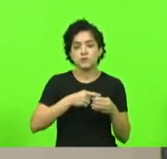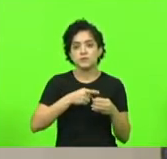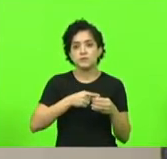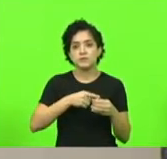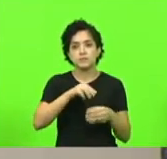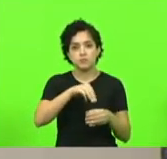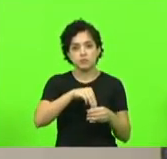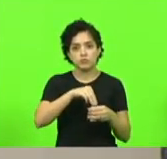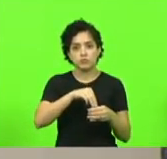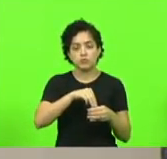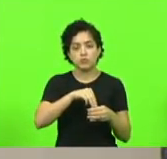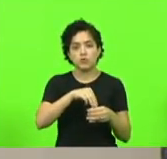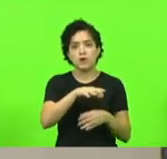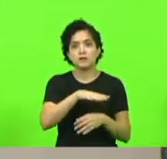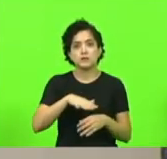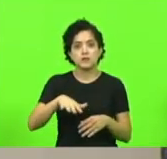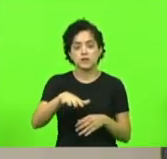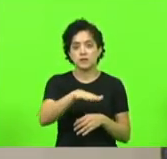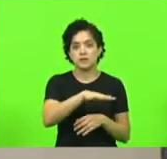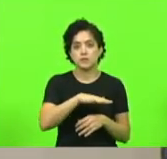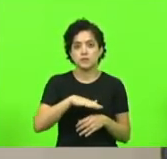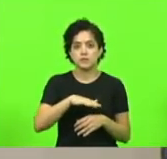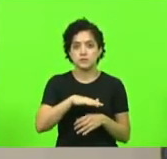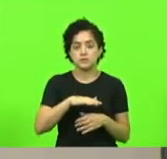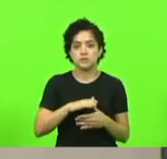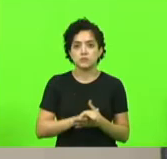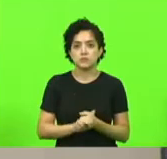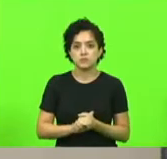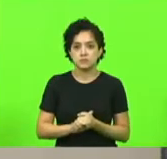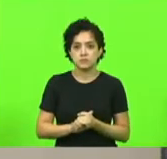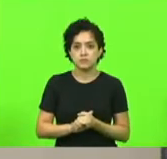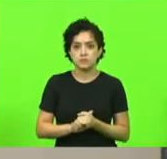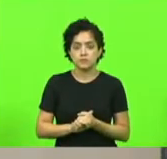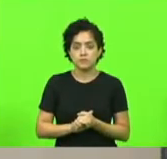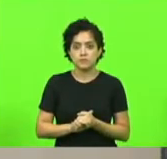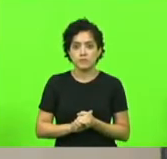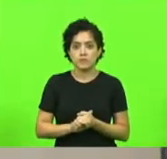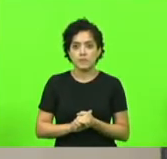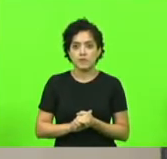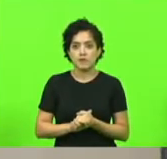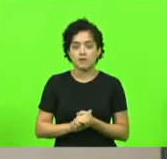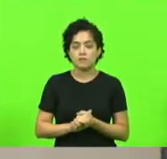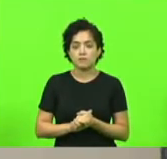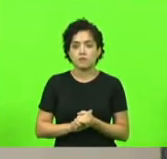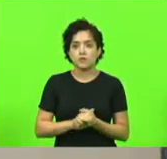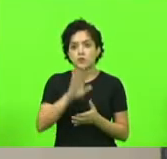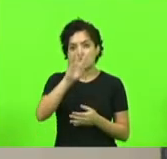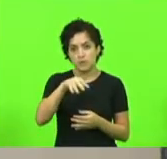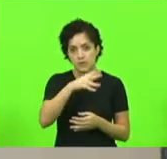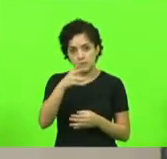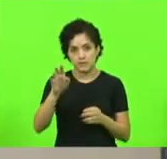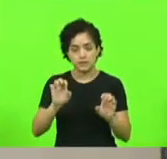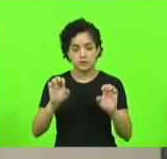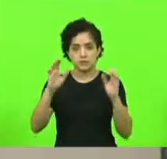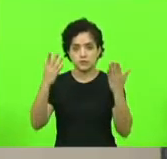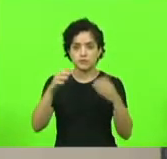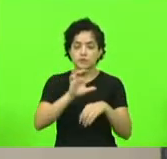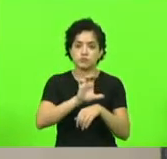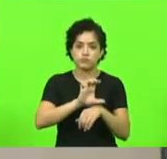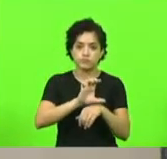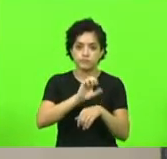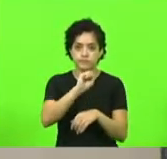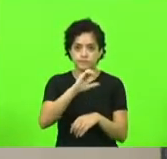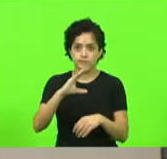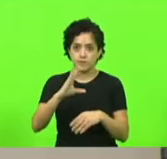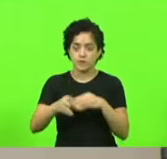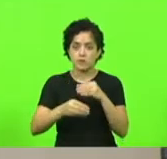área geográfica da indicação de procedência dos vinhos de altitude no calendário oficial de eventos do Estado de Santa Catarina, com uma